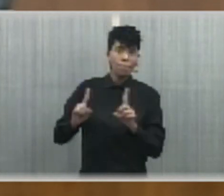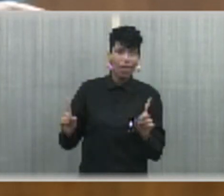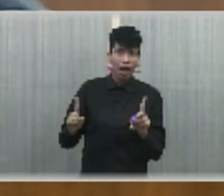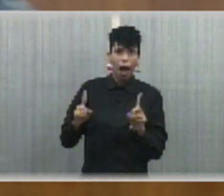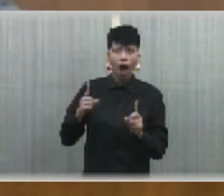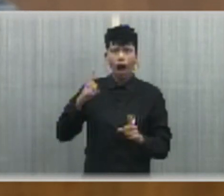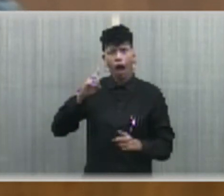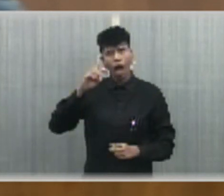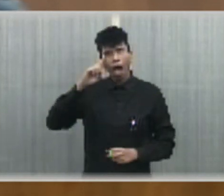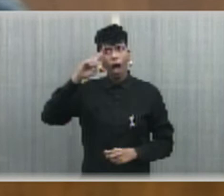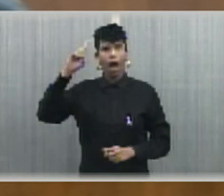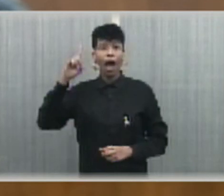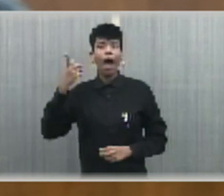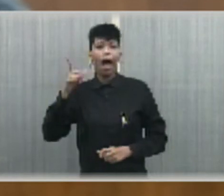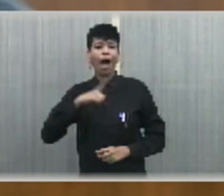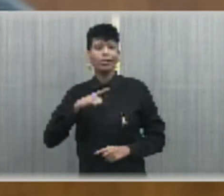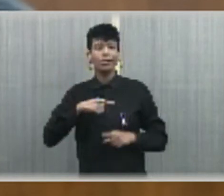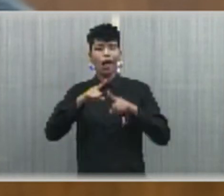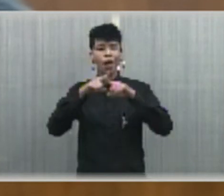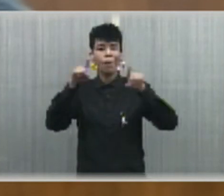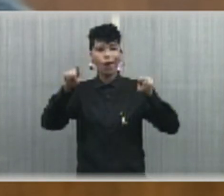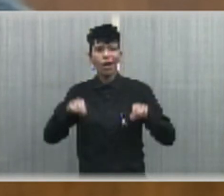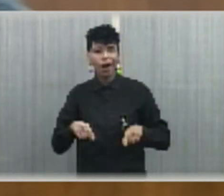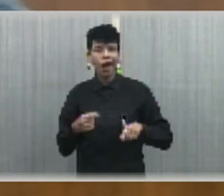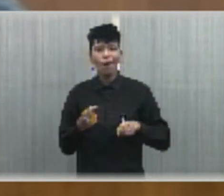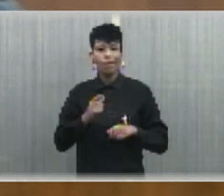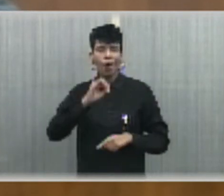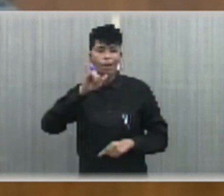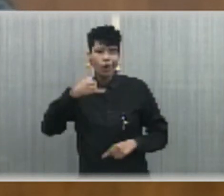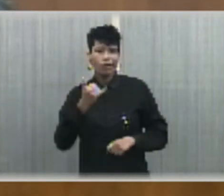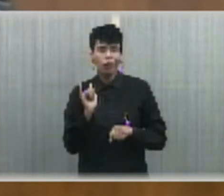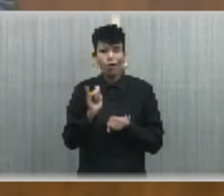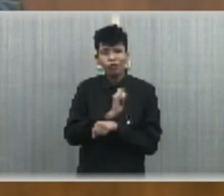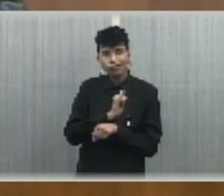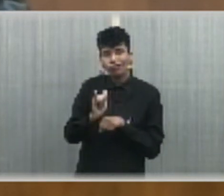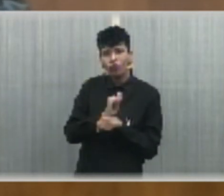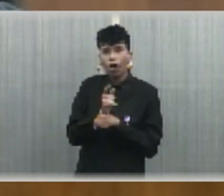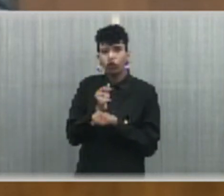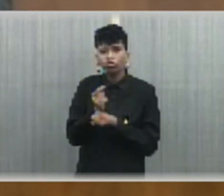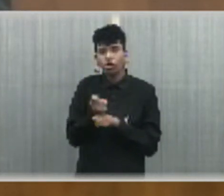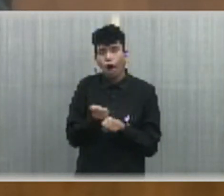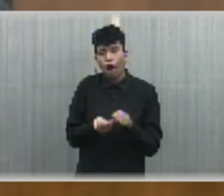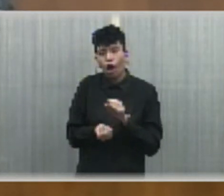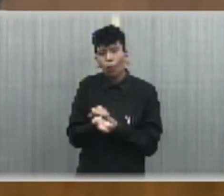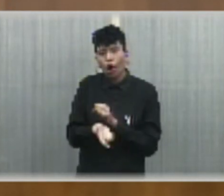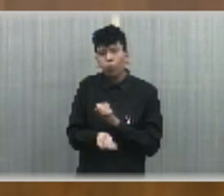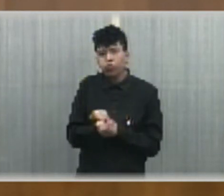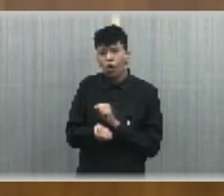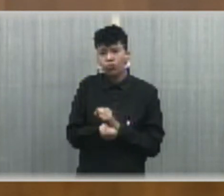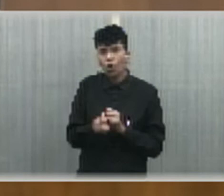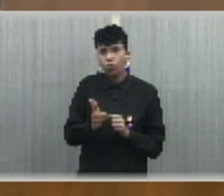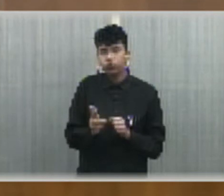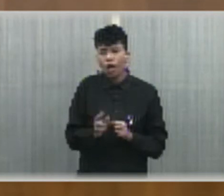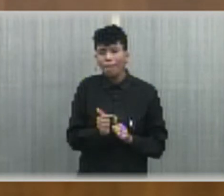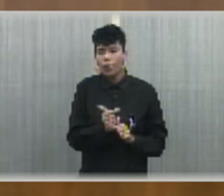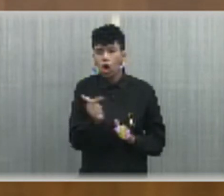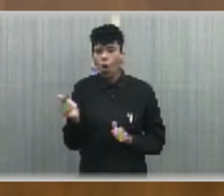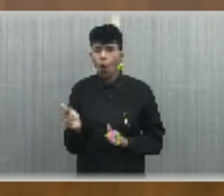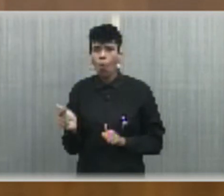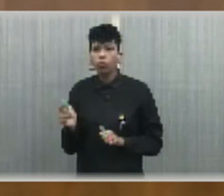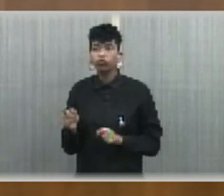inventa o PROAJA para desviar esses recursos. O governo retirou da